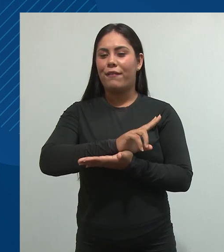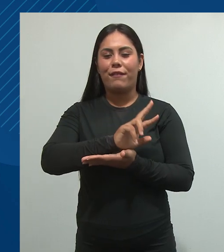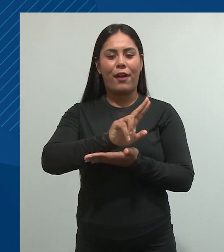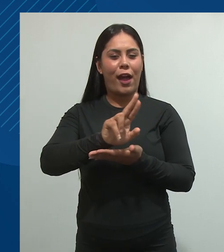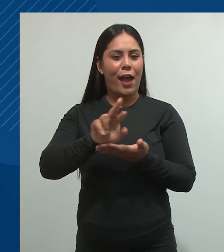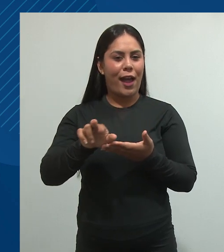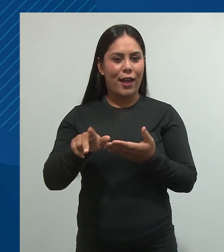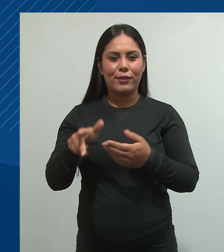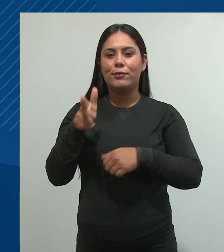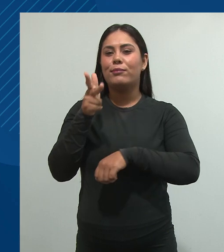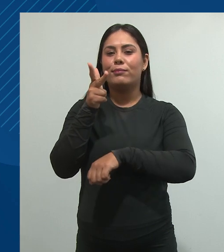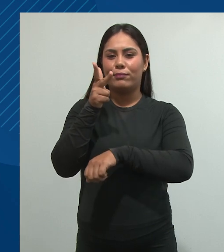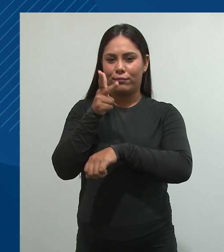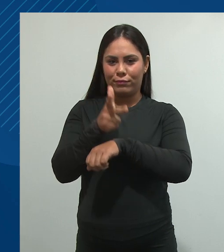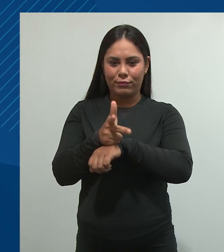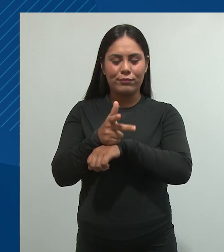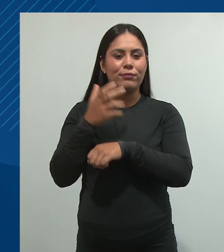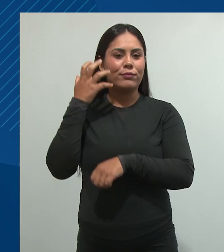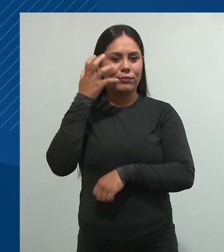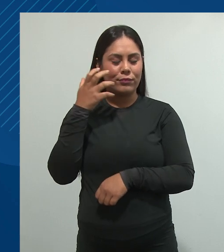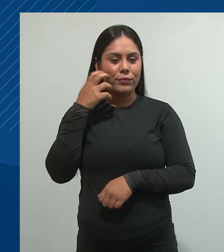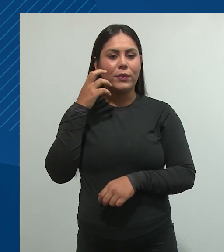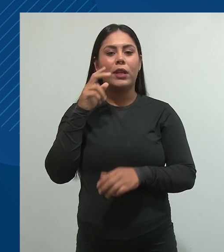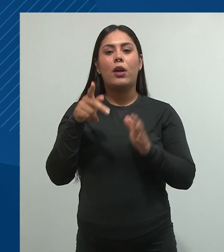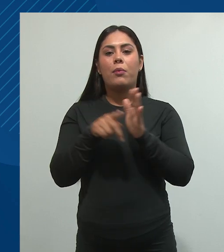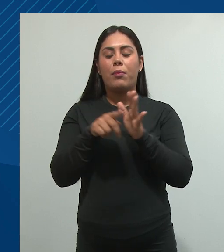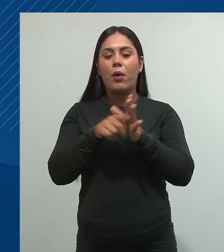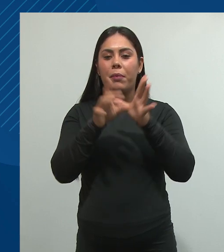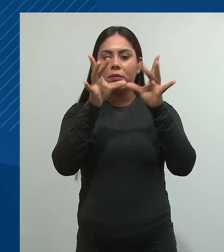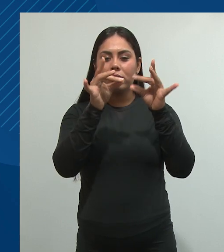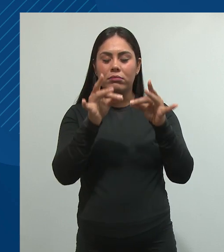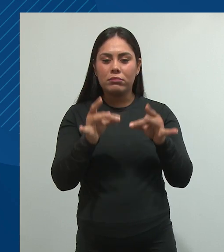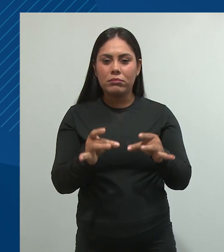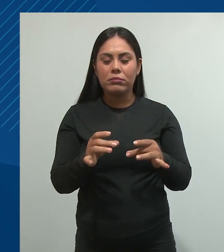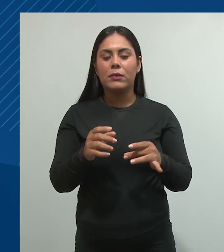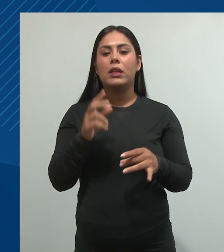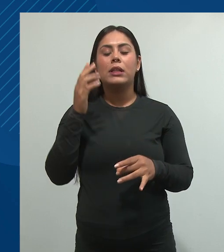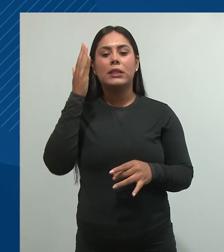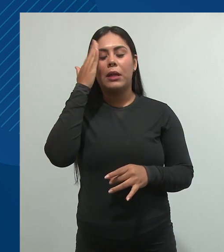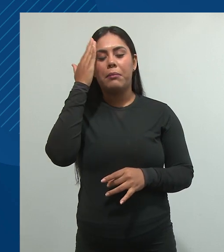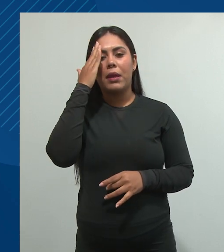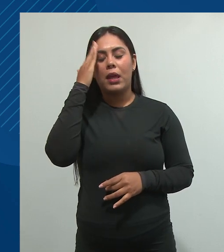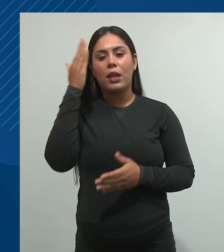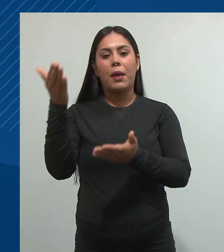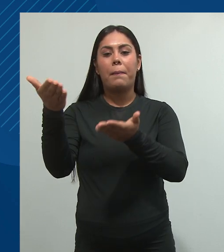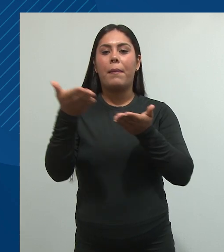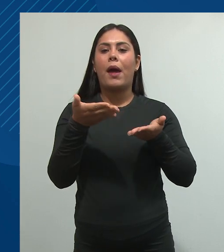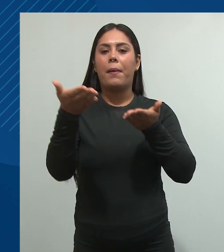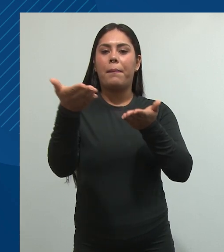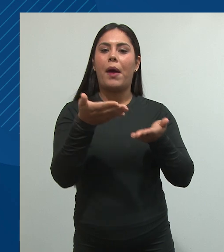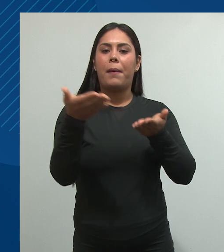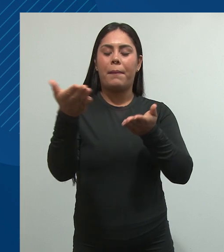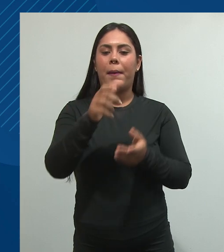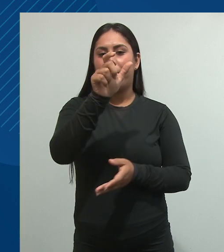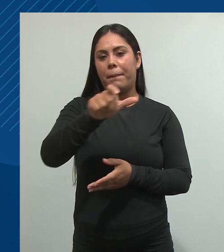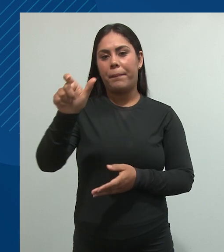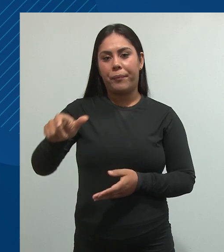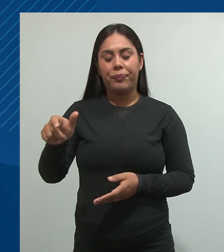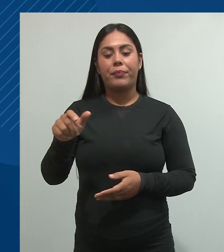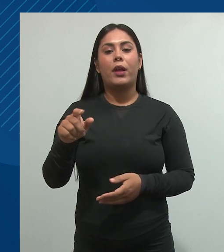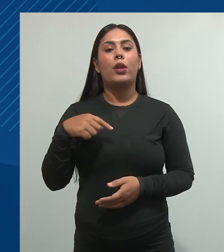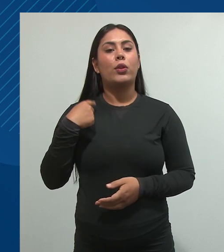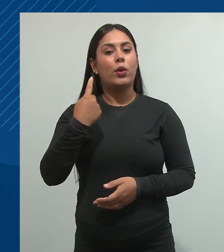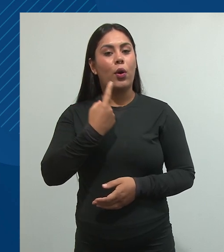vários podcasts no tema Observação e Descrição, recebendo aqui os nossos ilustres convidados.